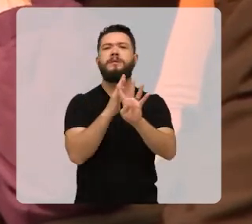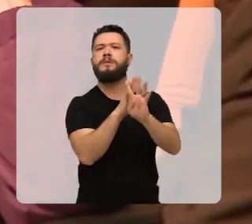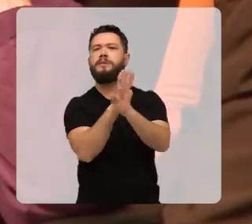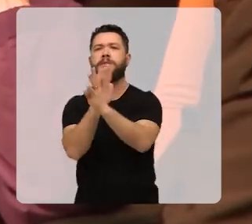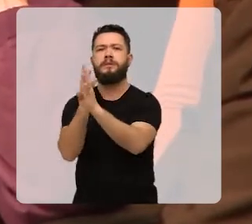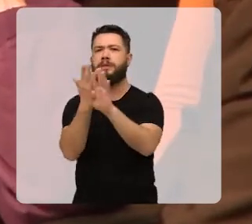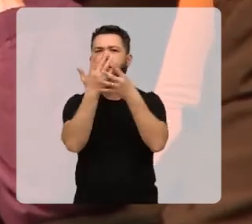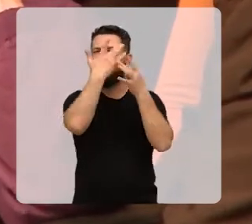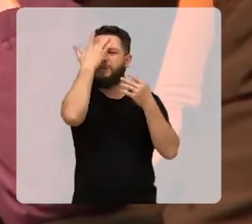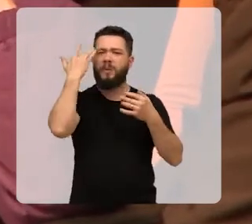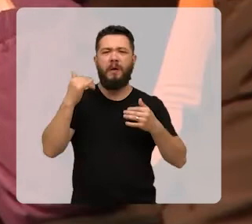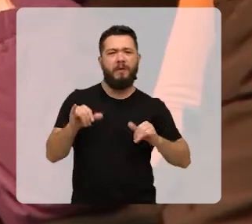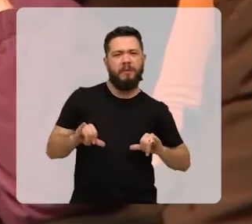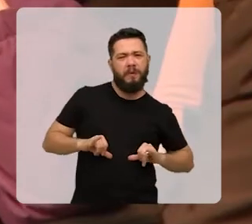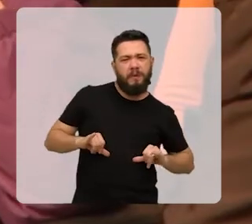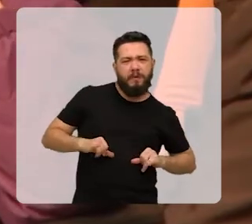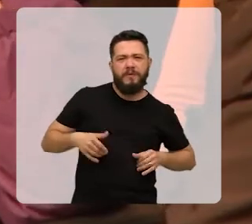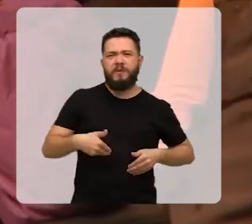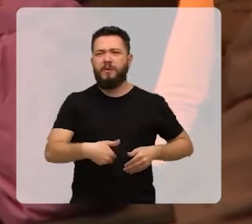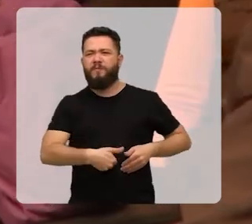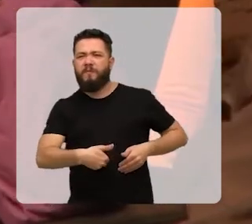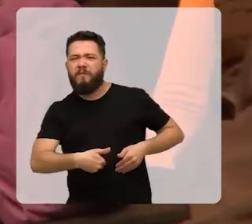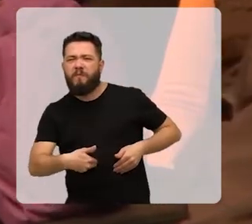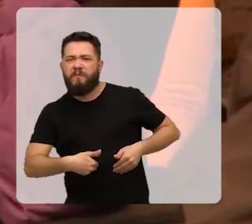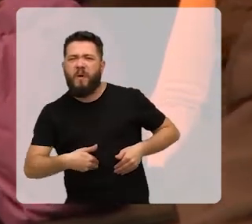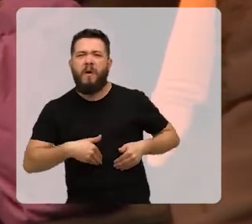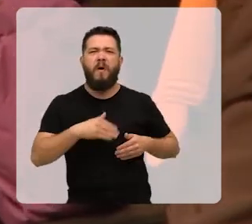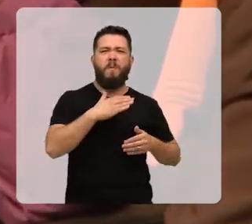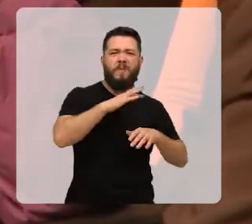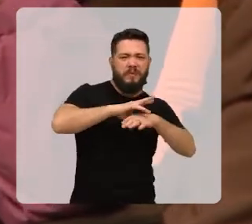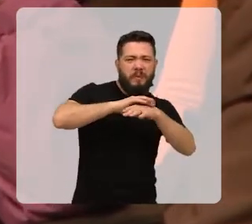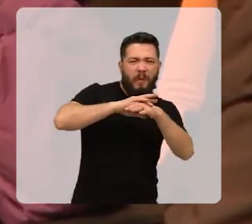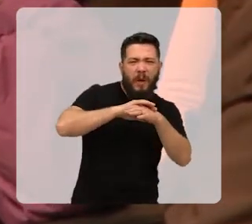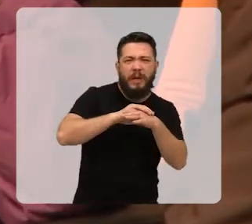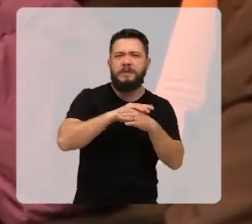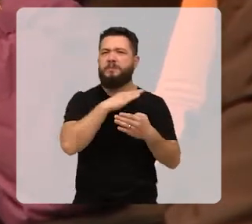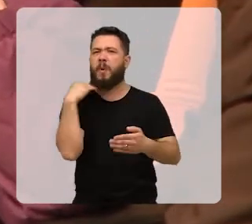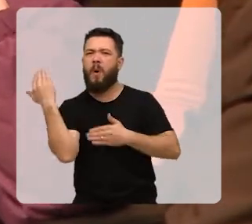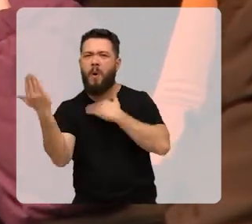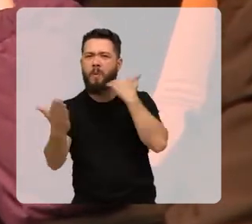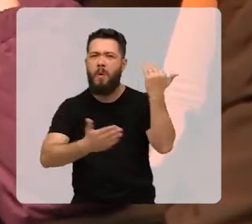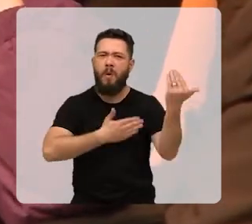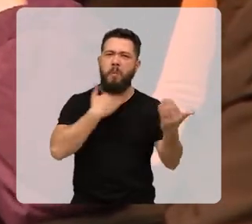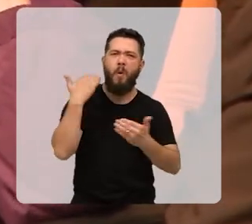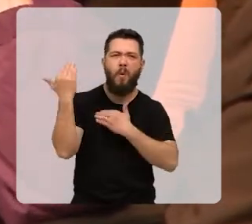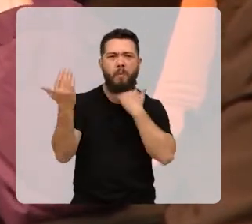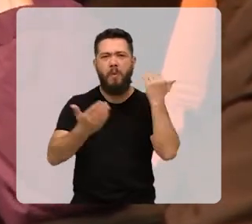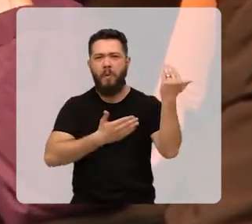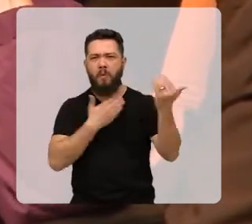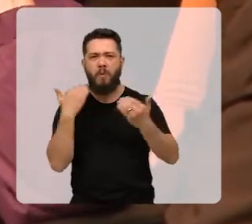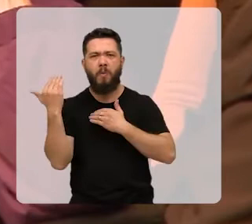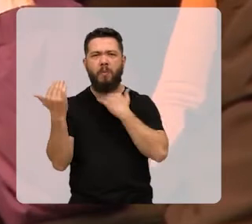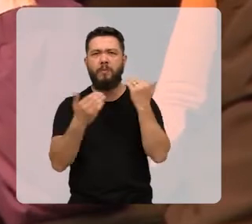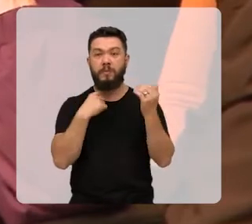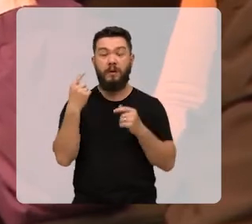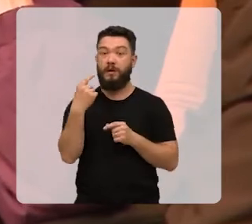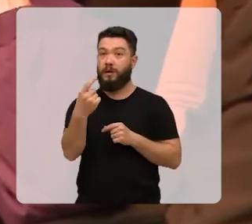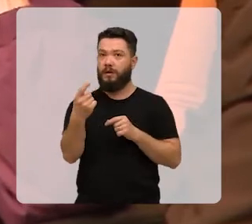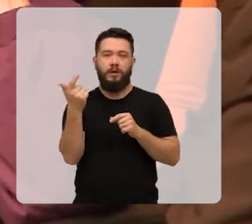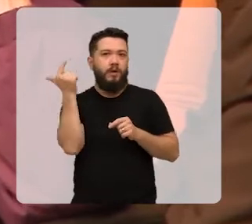doenças e maus-tratos. A vida do campo era uma constante luta pela